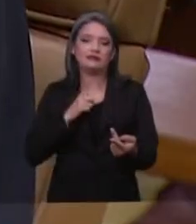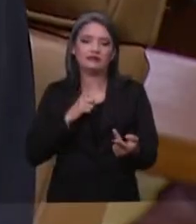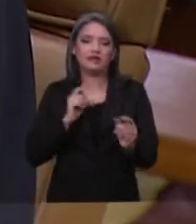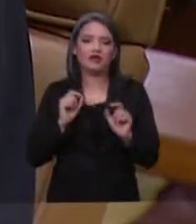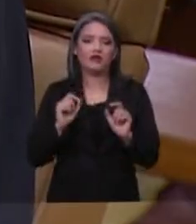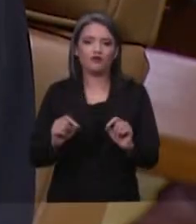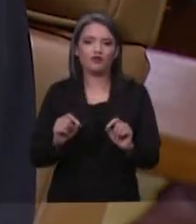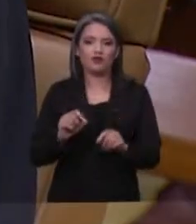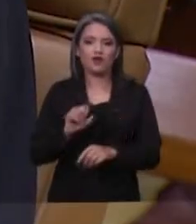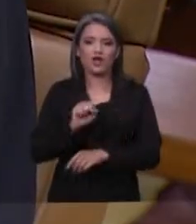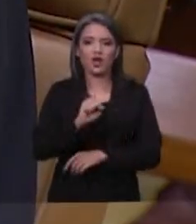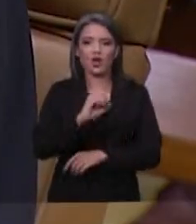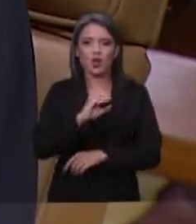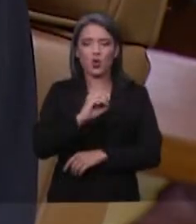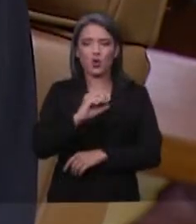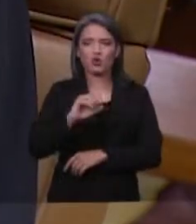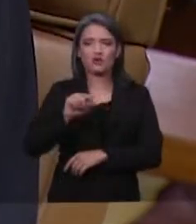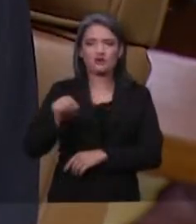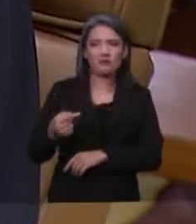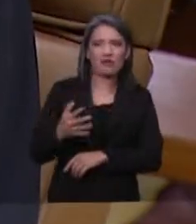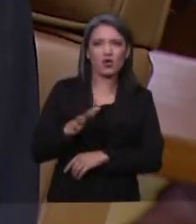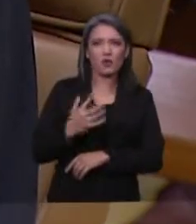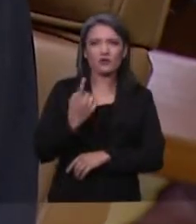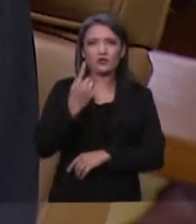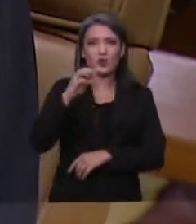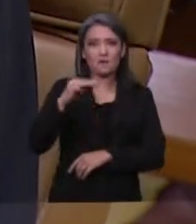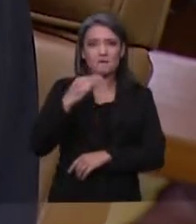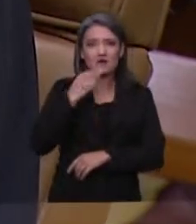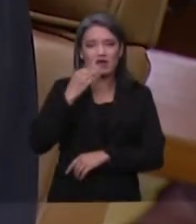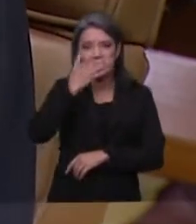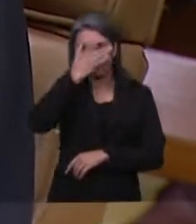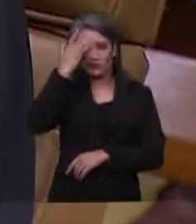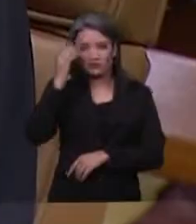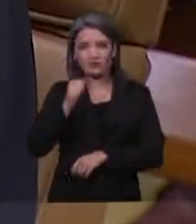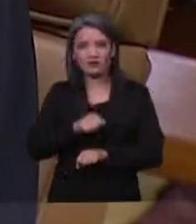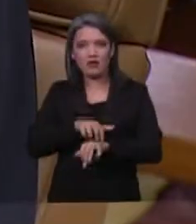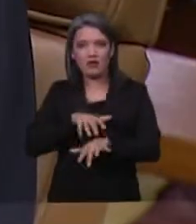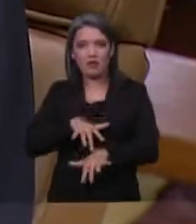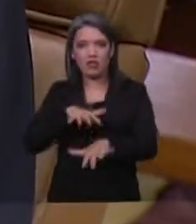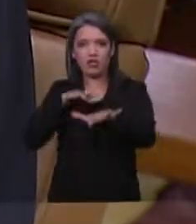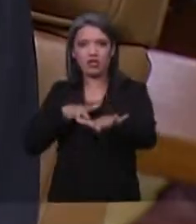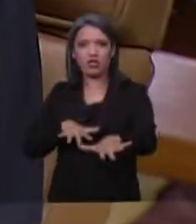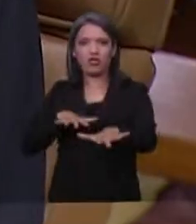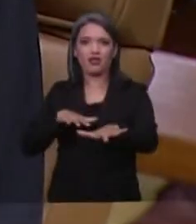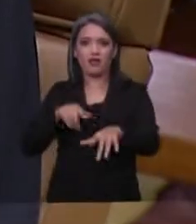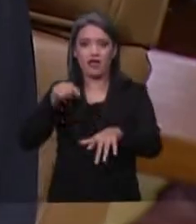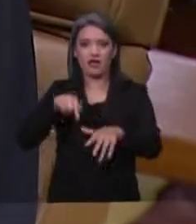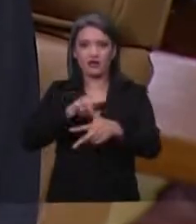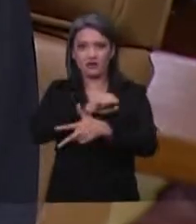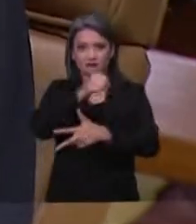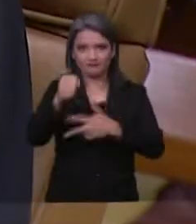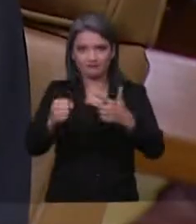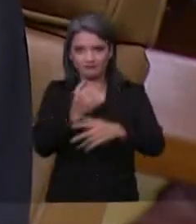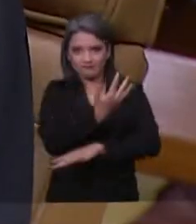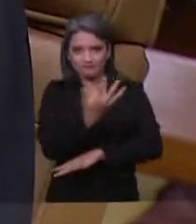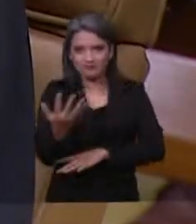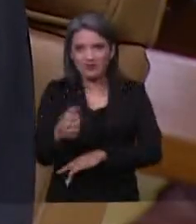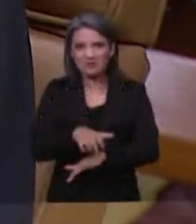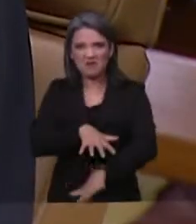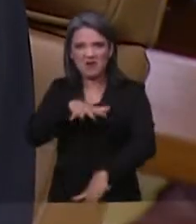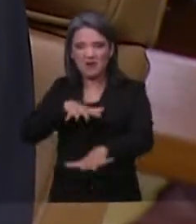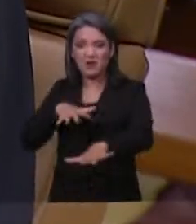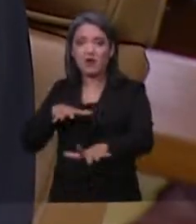mobilização de 800 mil a 1 milhão de pessoas na Praça dos Três Poderes, quando então